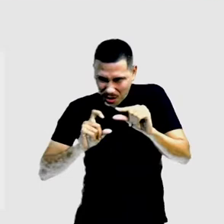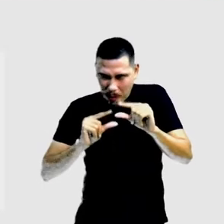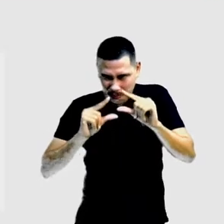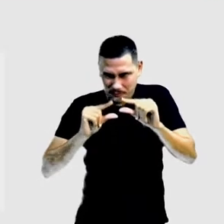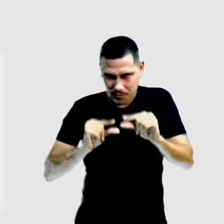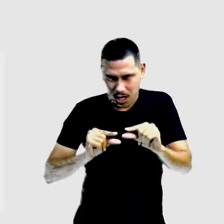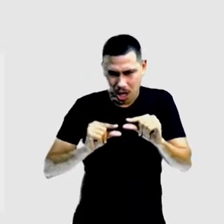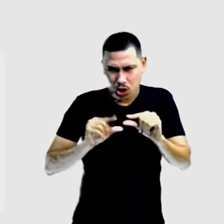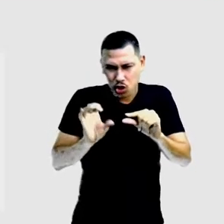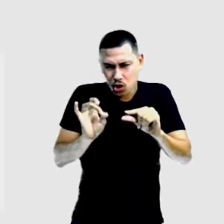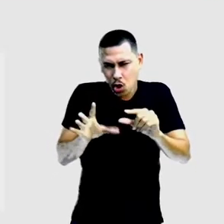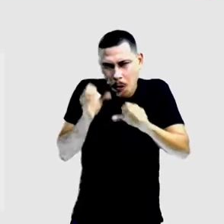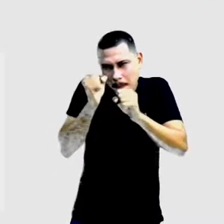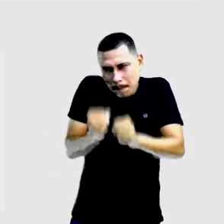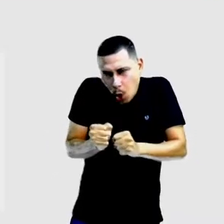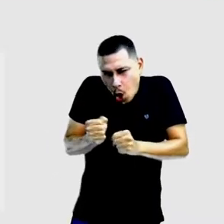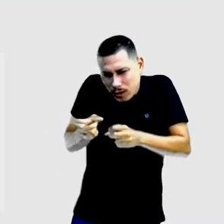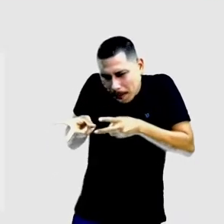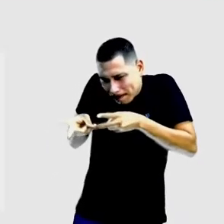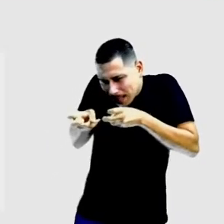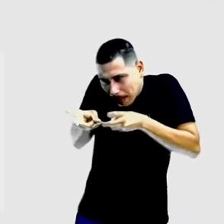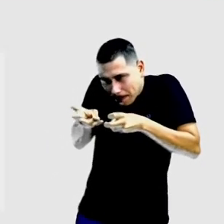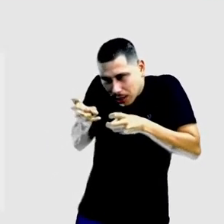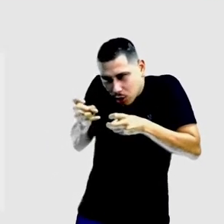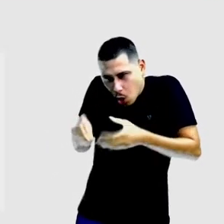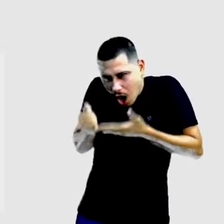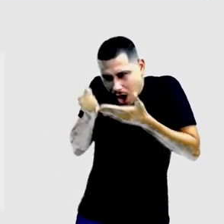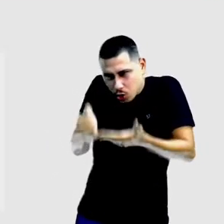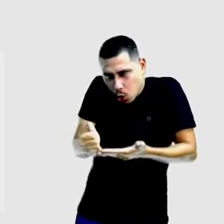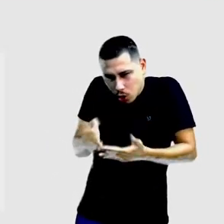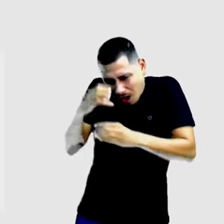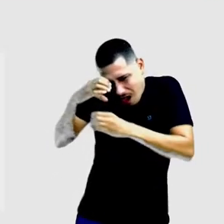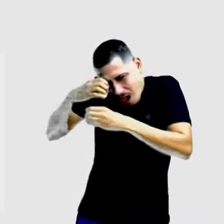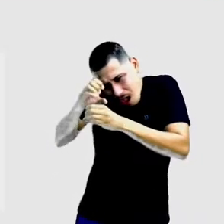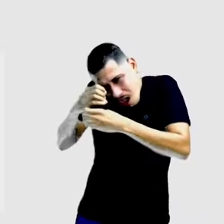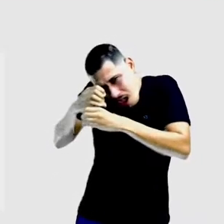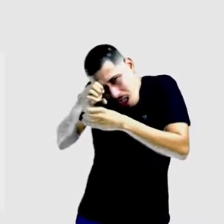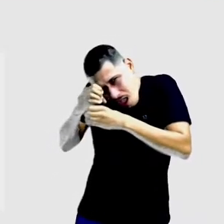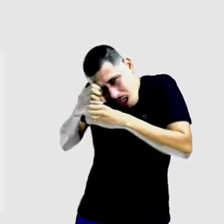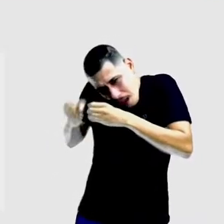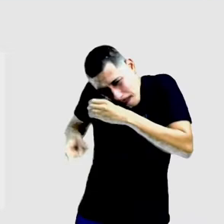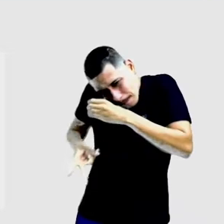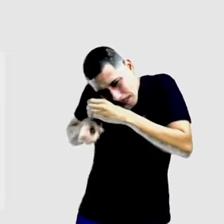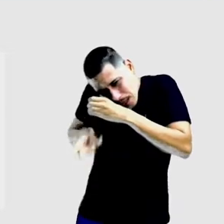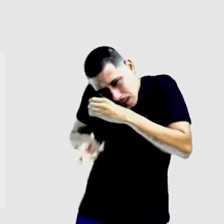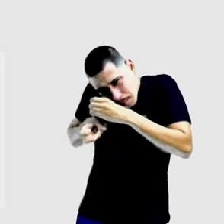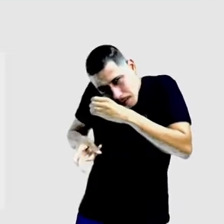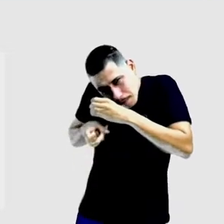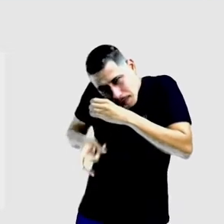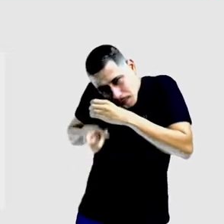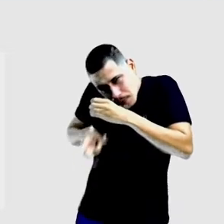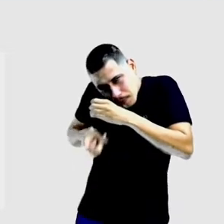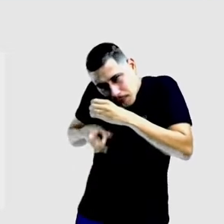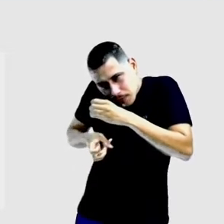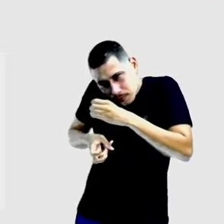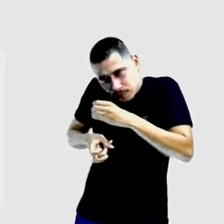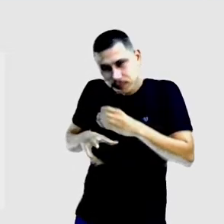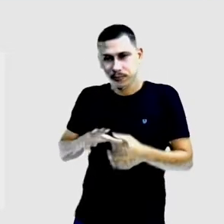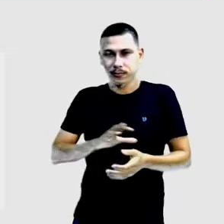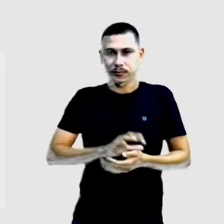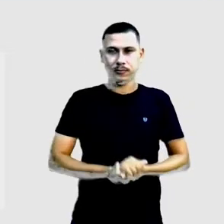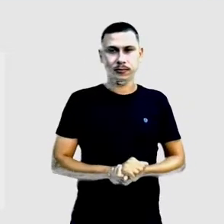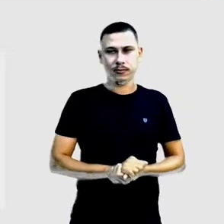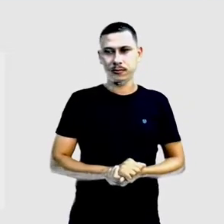vezes que só podem ser vistos individualmente com auxílio de equipamentos específicos como microscópio olha